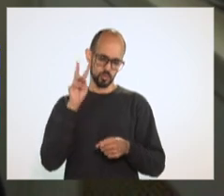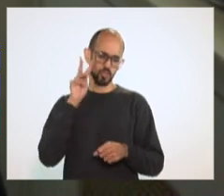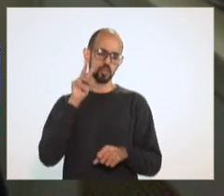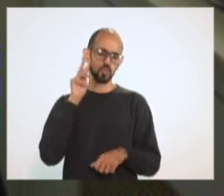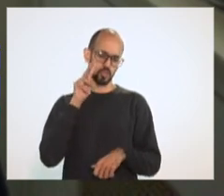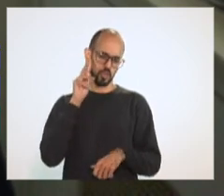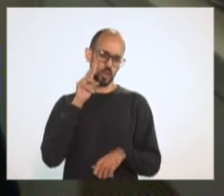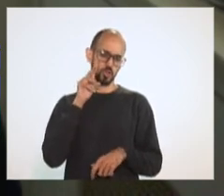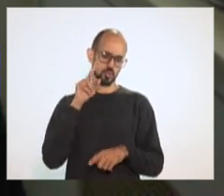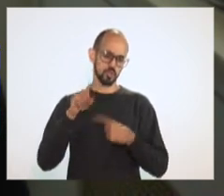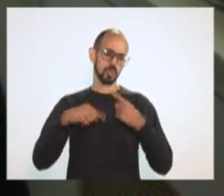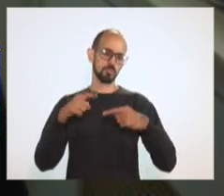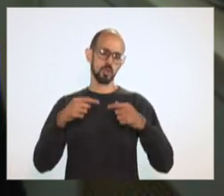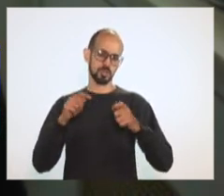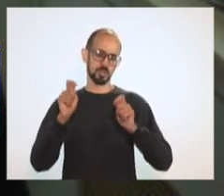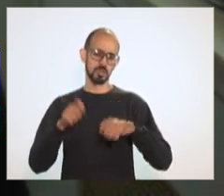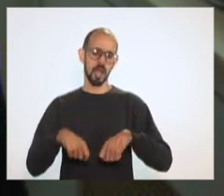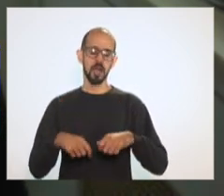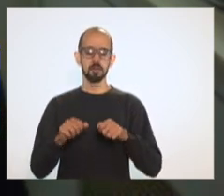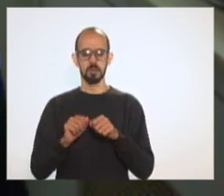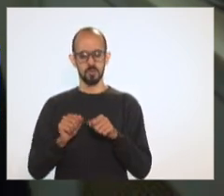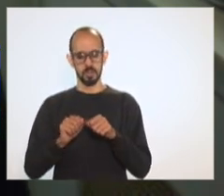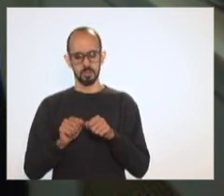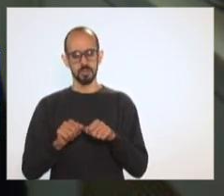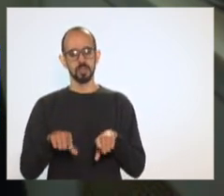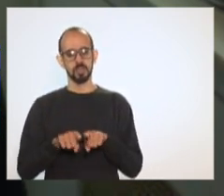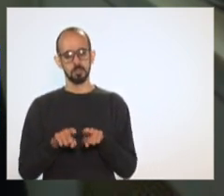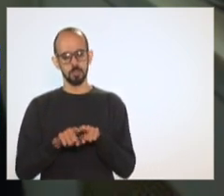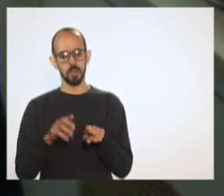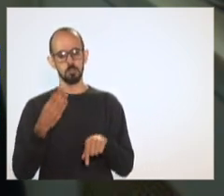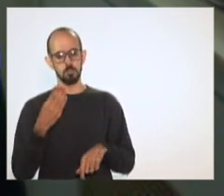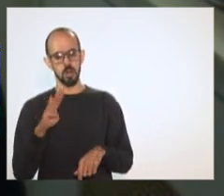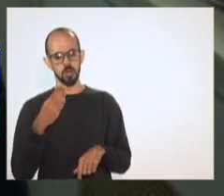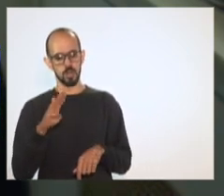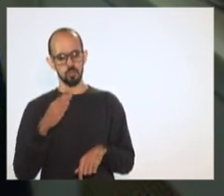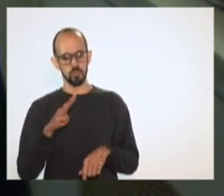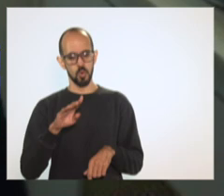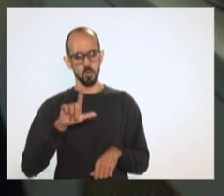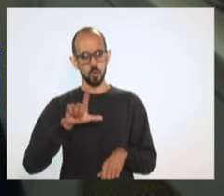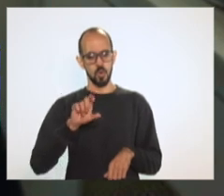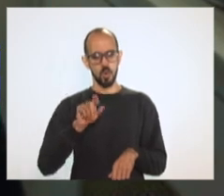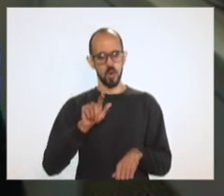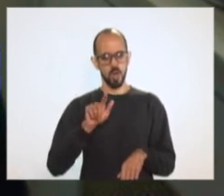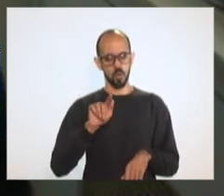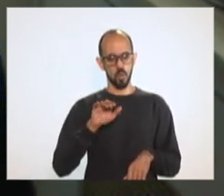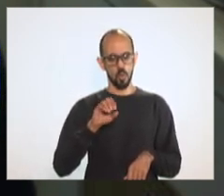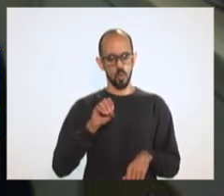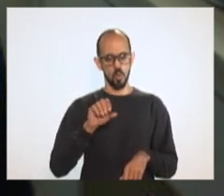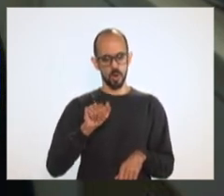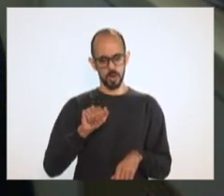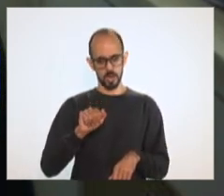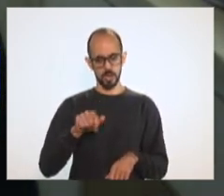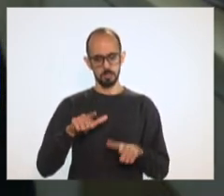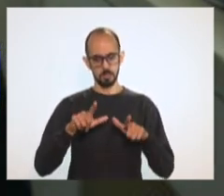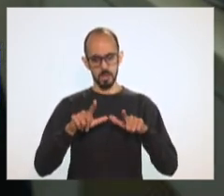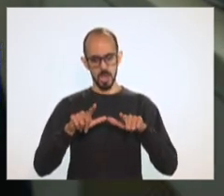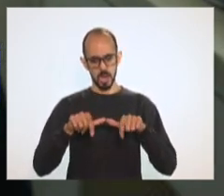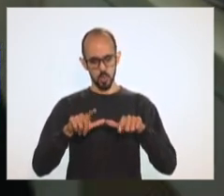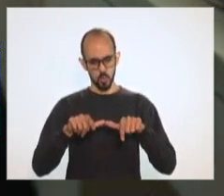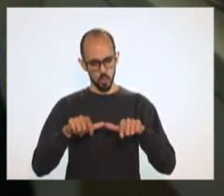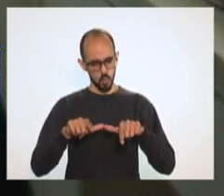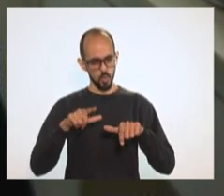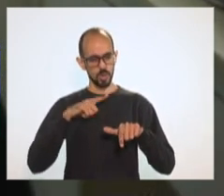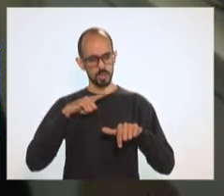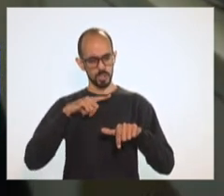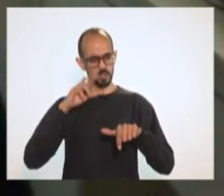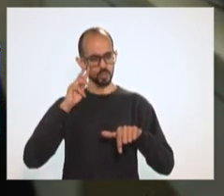que depois pode se estender a Botafogo a Lagoa o Jardim Botânico a Bangu que tem história